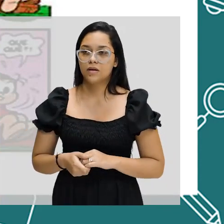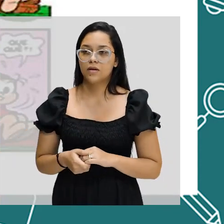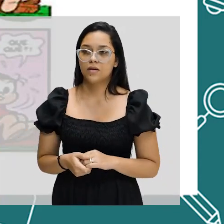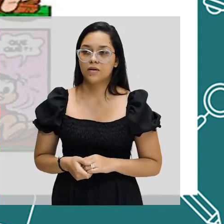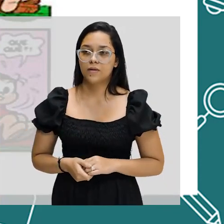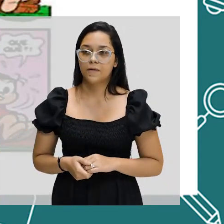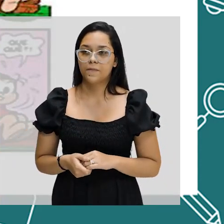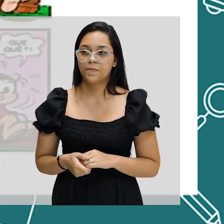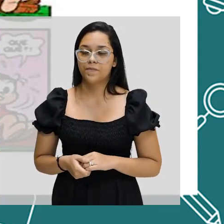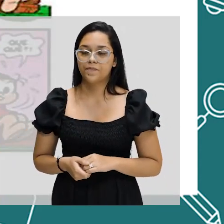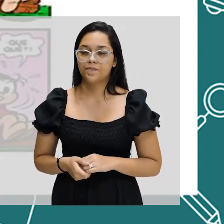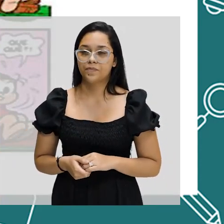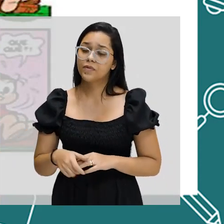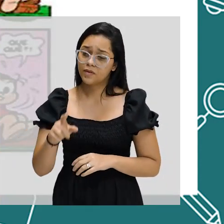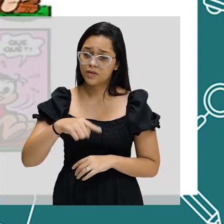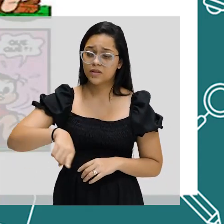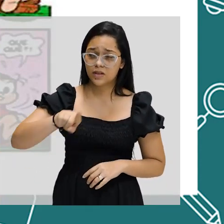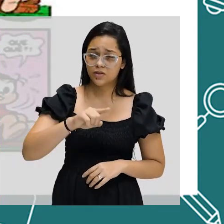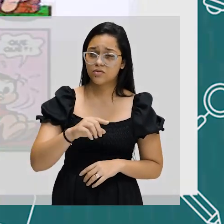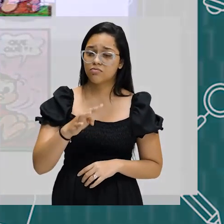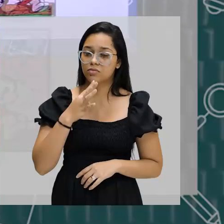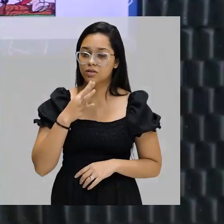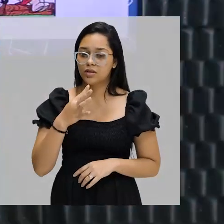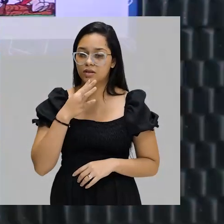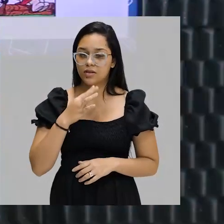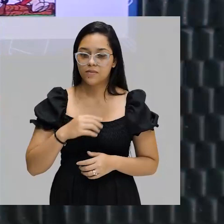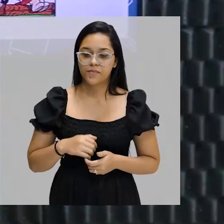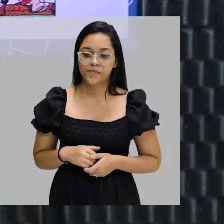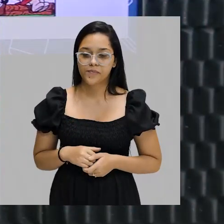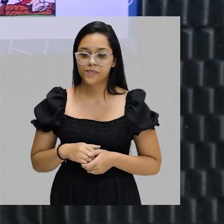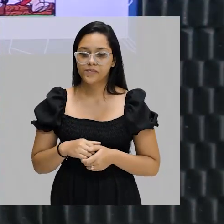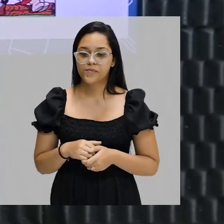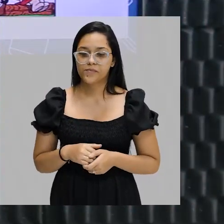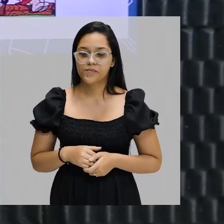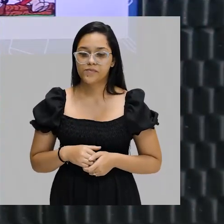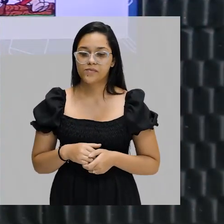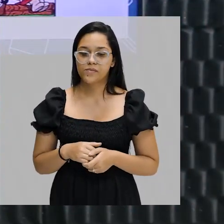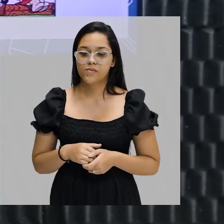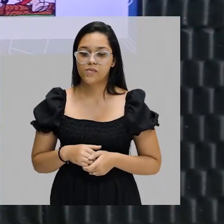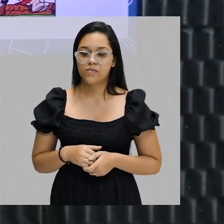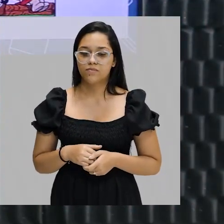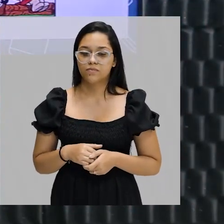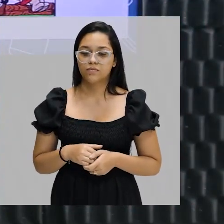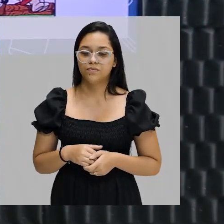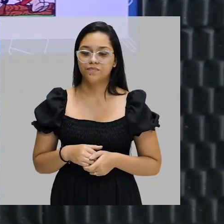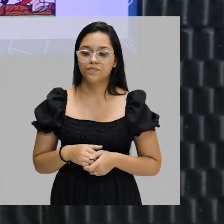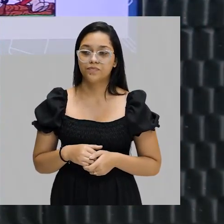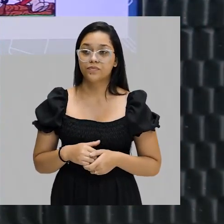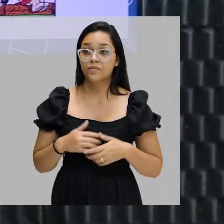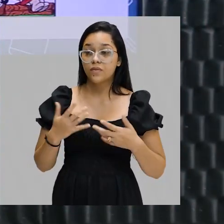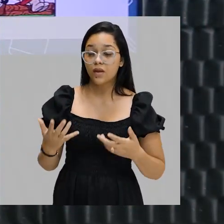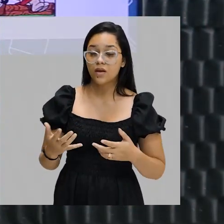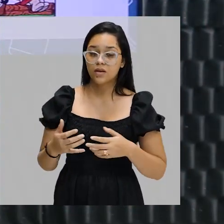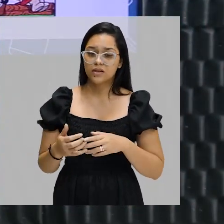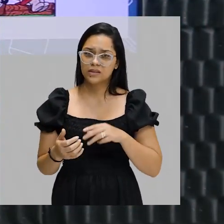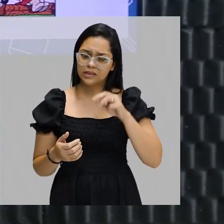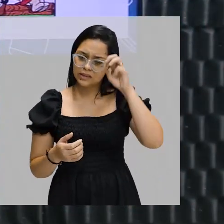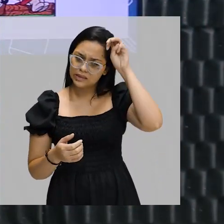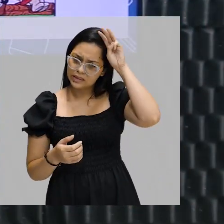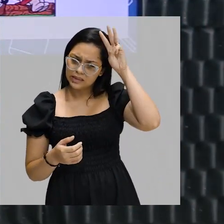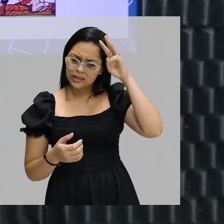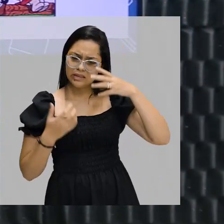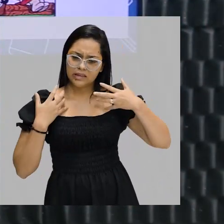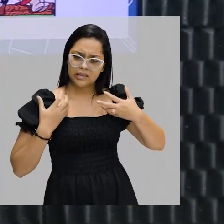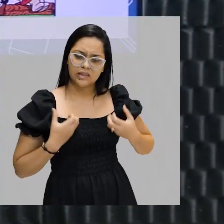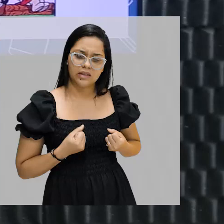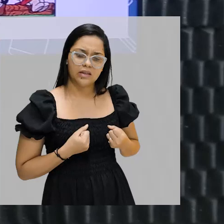revista em quadrinho Turma da Mônica todo mundo conhece aí ó o Cebolinha tá cansado ele